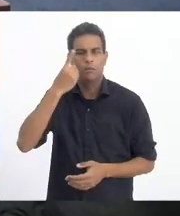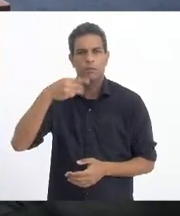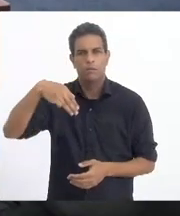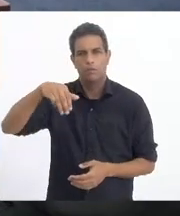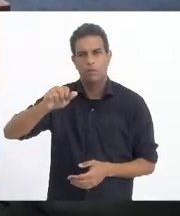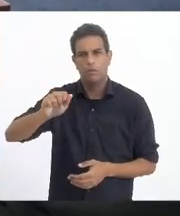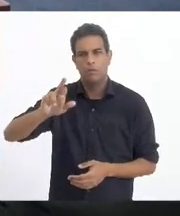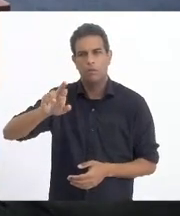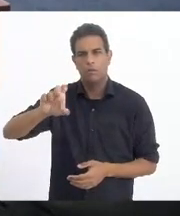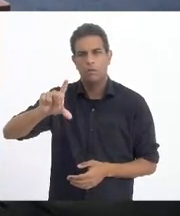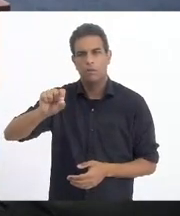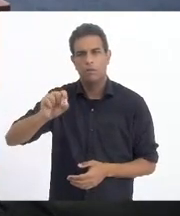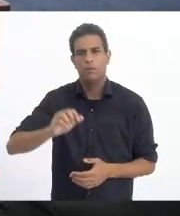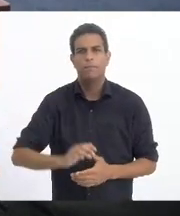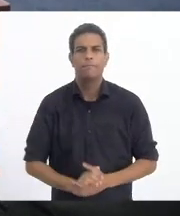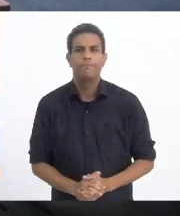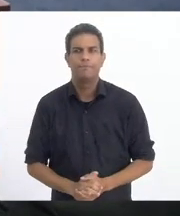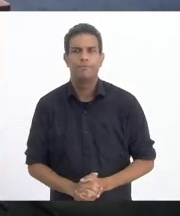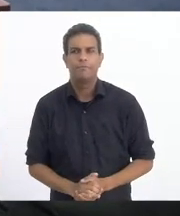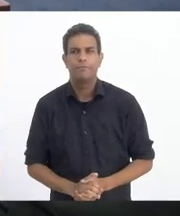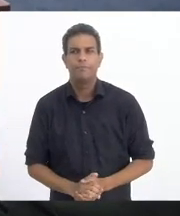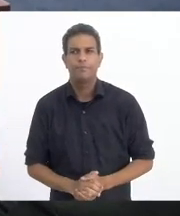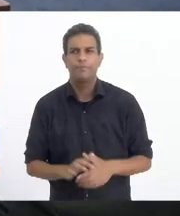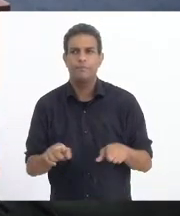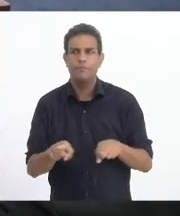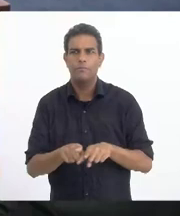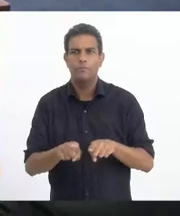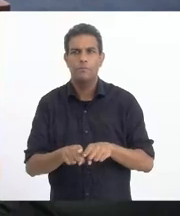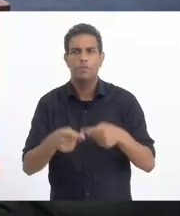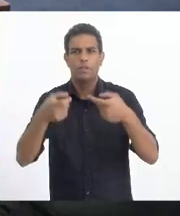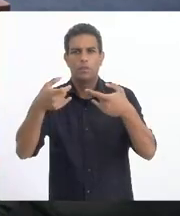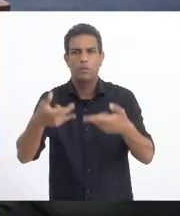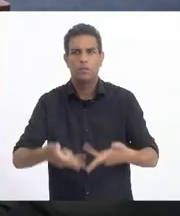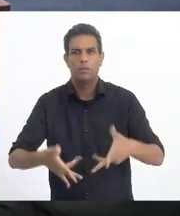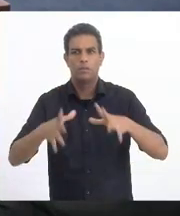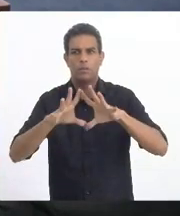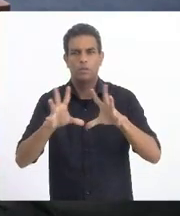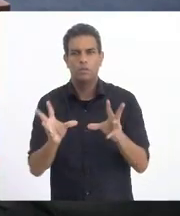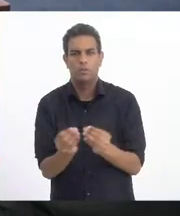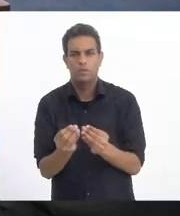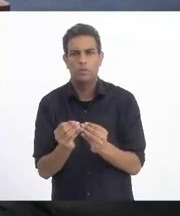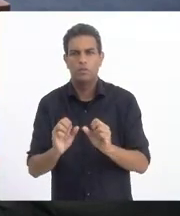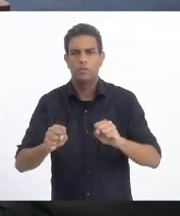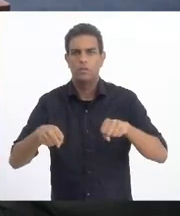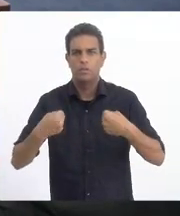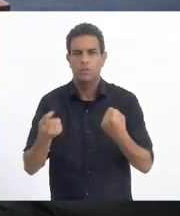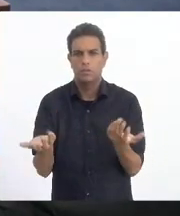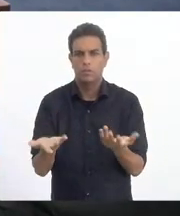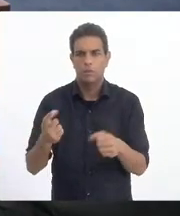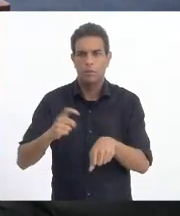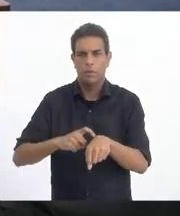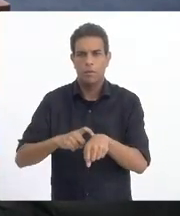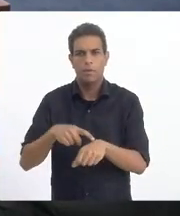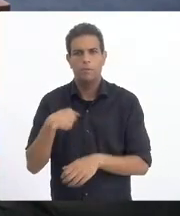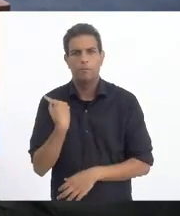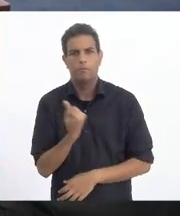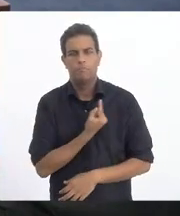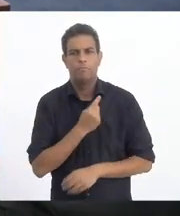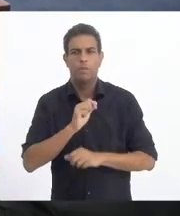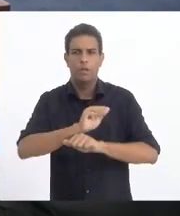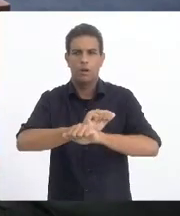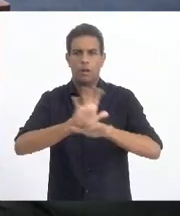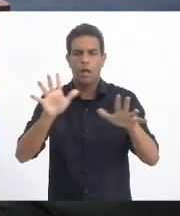Dino, e o deputado Salema também, mas precisamos falar sobre este assunto. Eu não vou me comprometer agora, porque eu sou muito